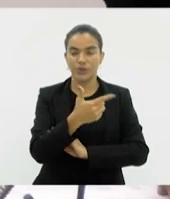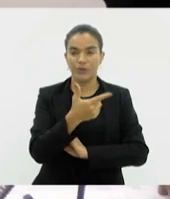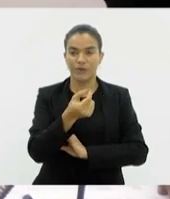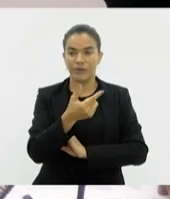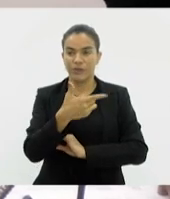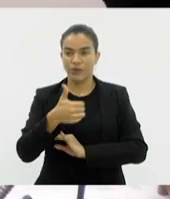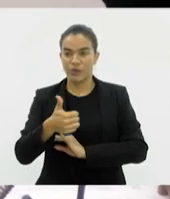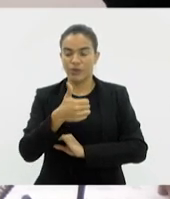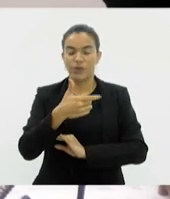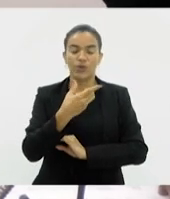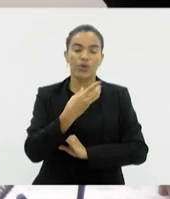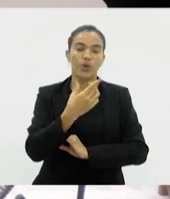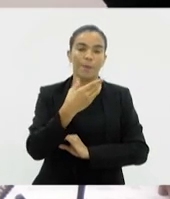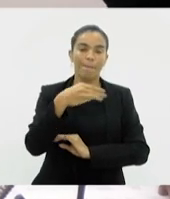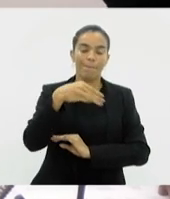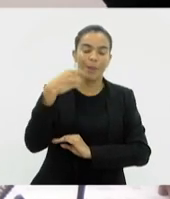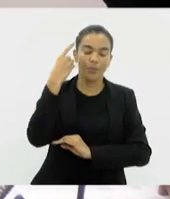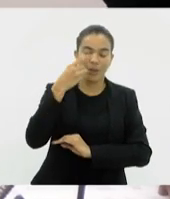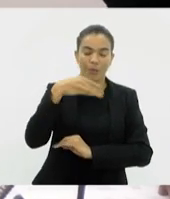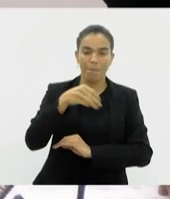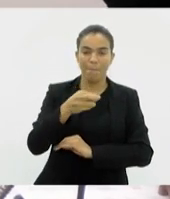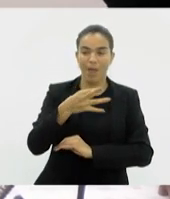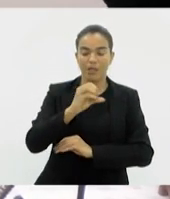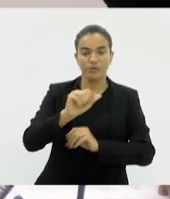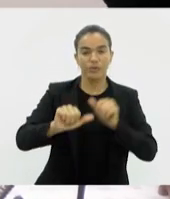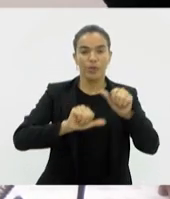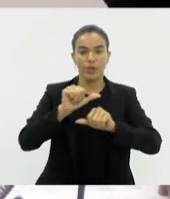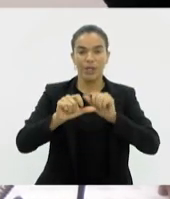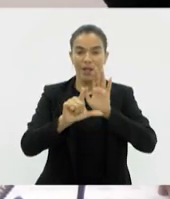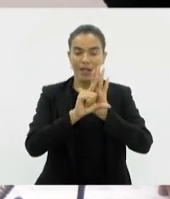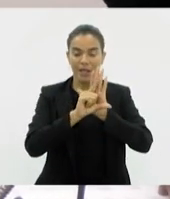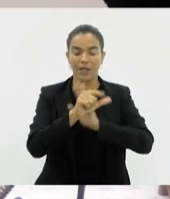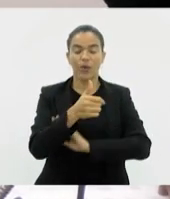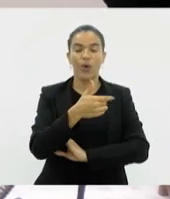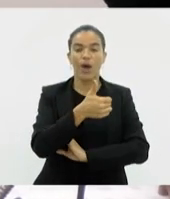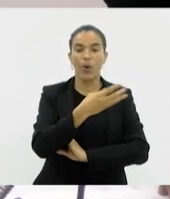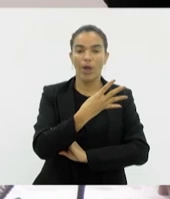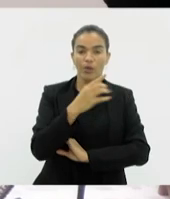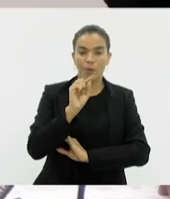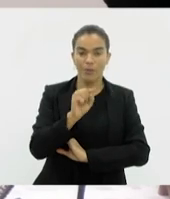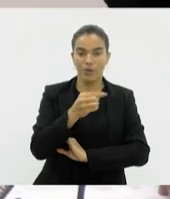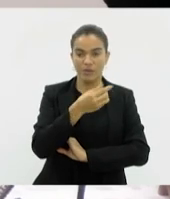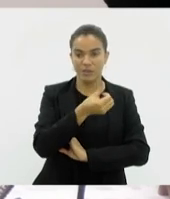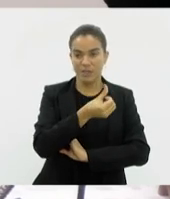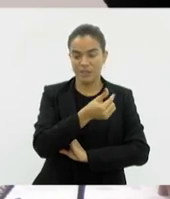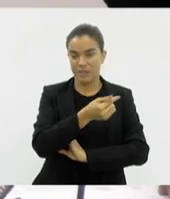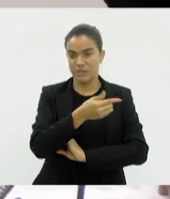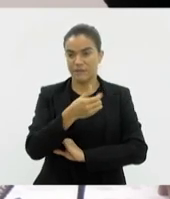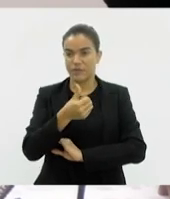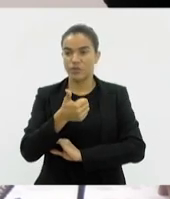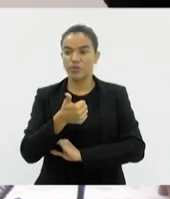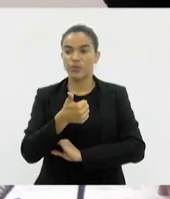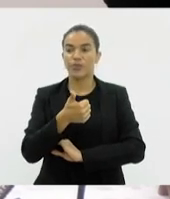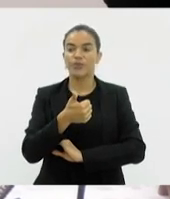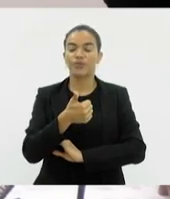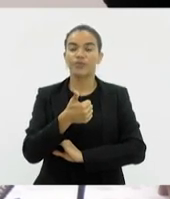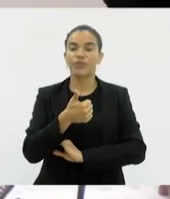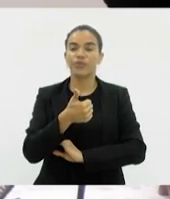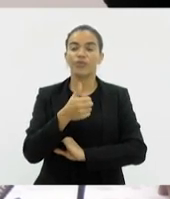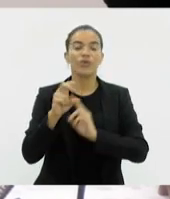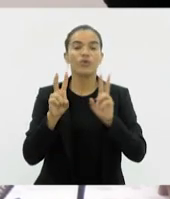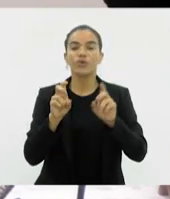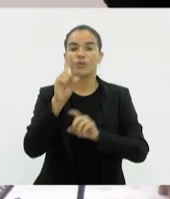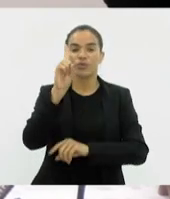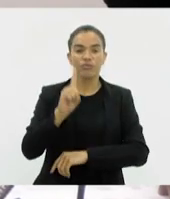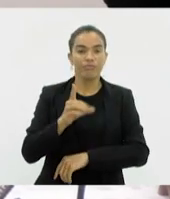4324/2021, de autoria do deputado Márcio Canella, que altera a lei número 4.705, de 9 de janeiro de 2006, para dispor sobre o